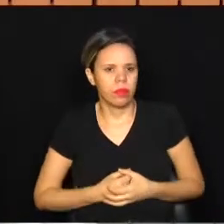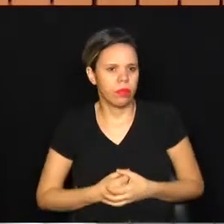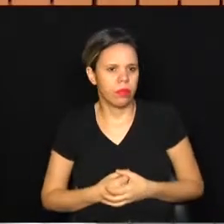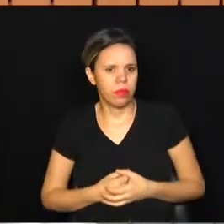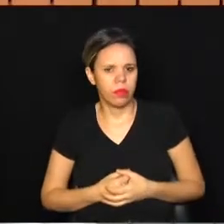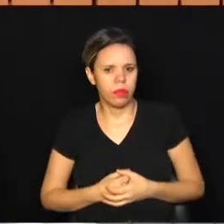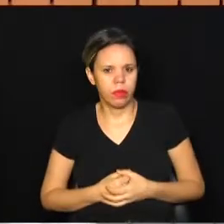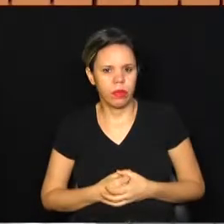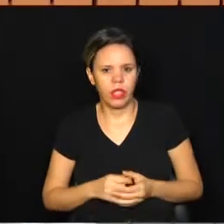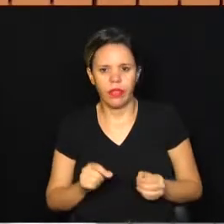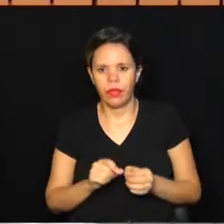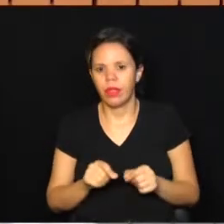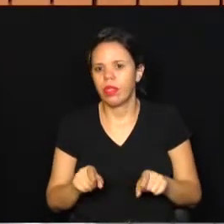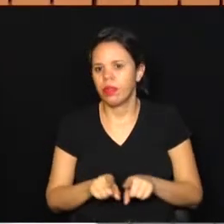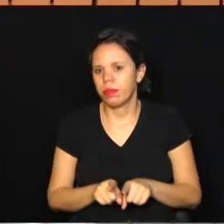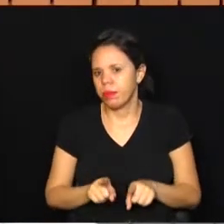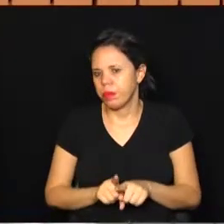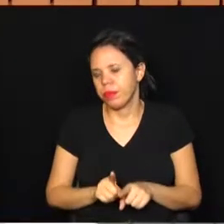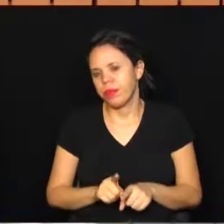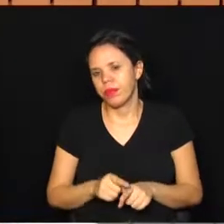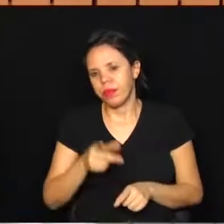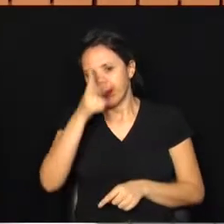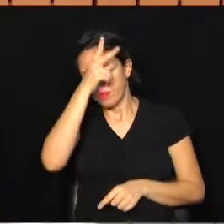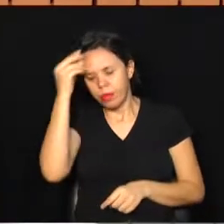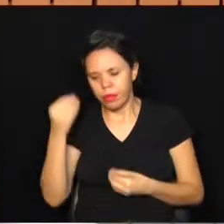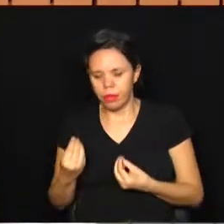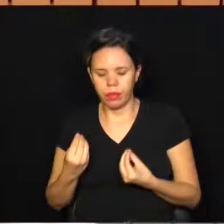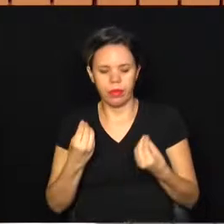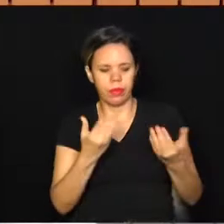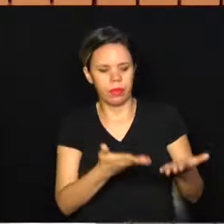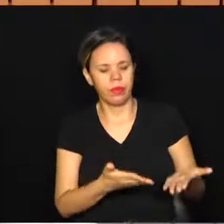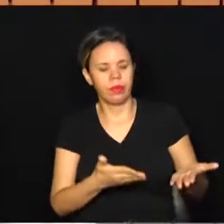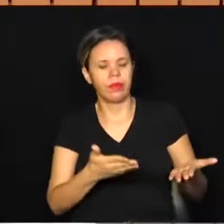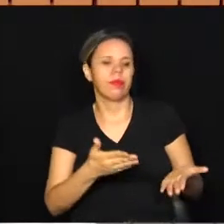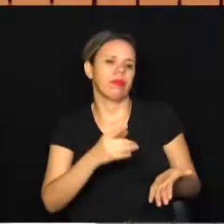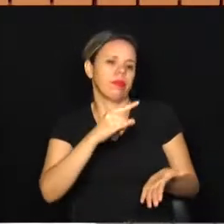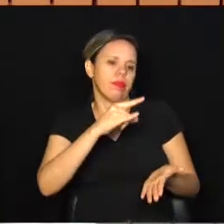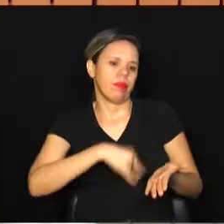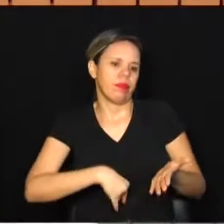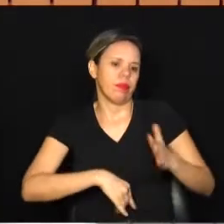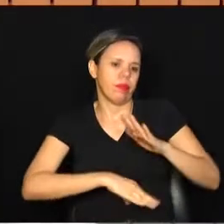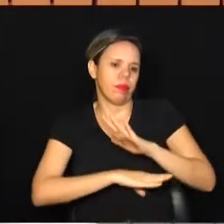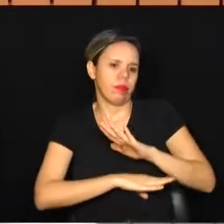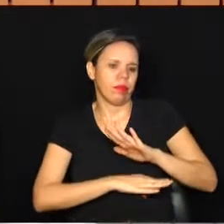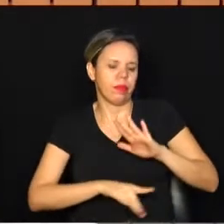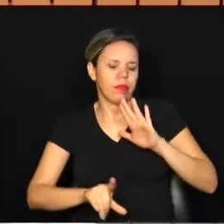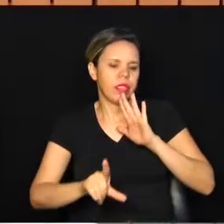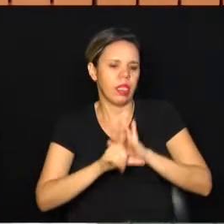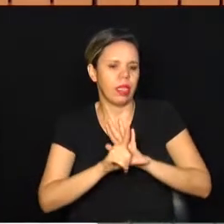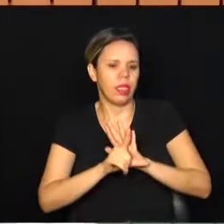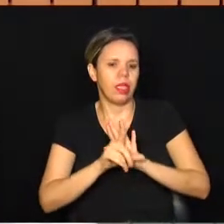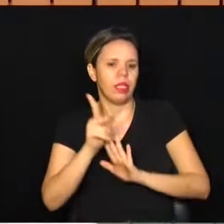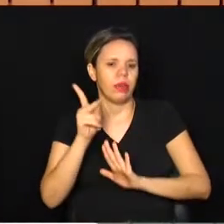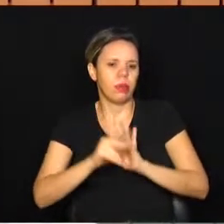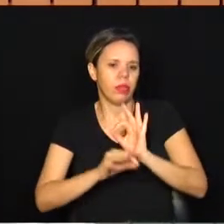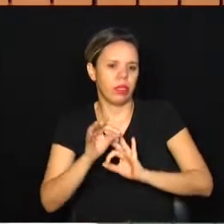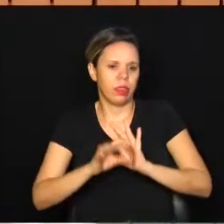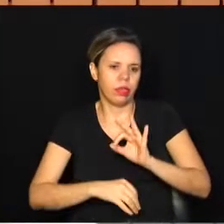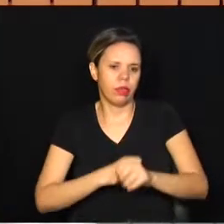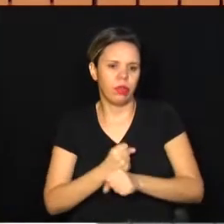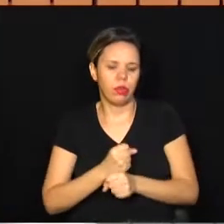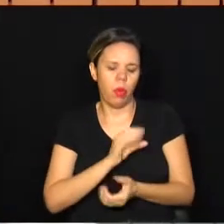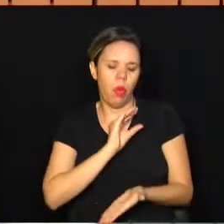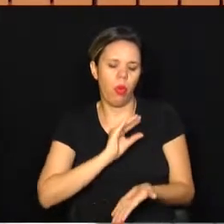que se faz também, que o prefeito encaminha para a Câmara a lei do plano plurianual, a lei do